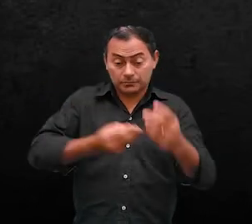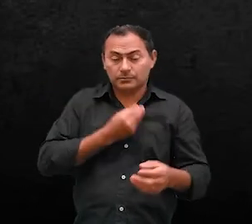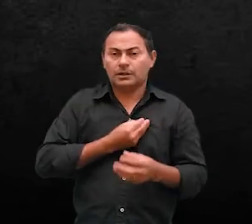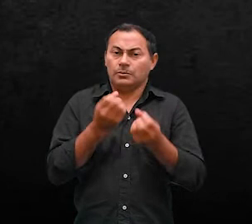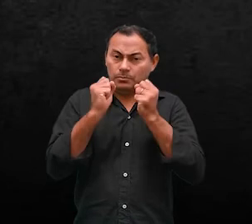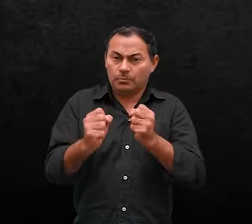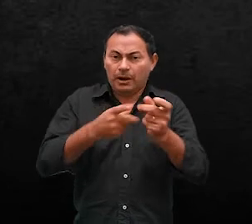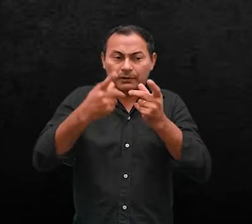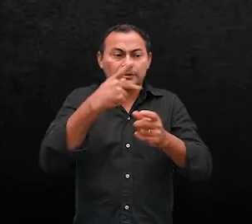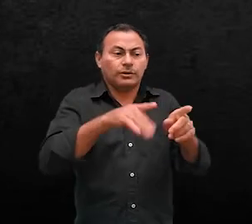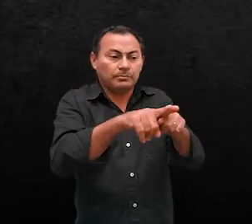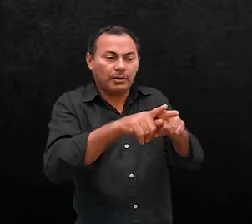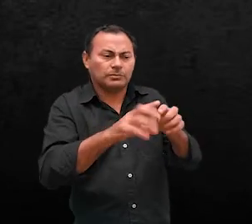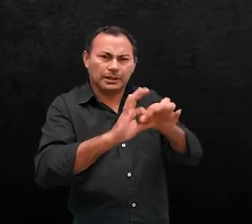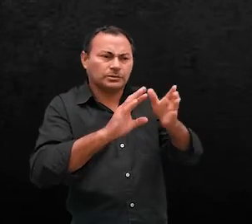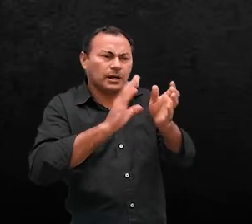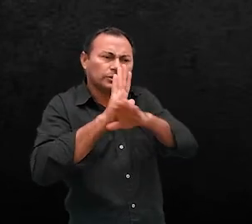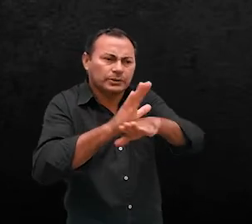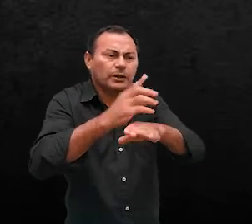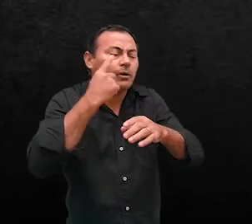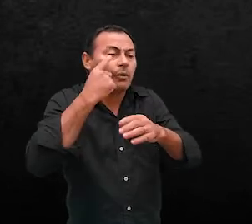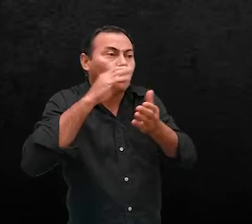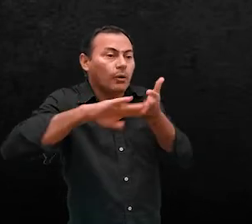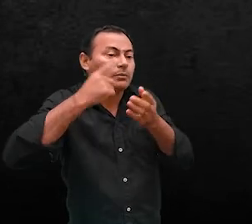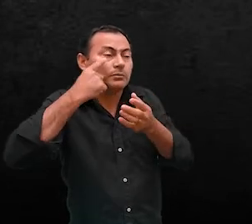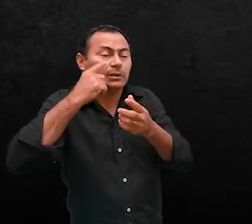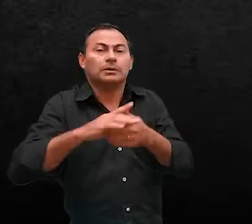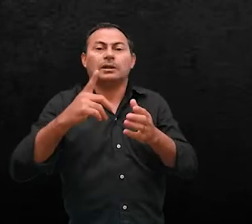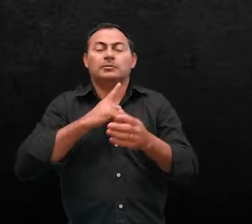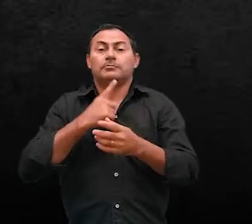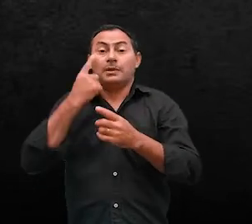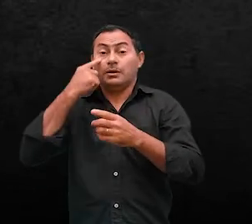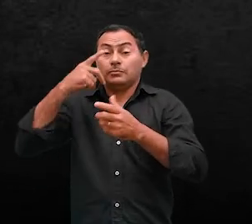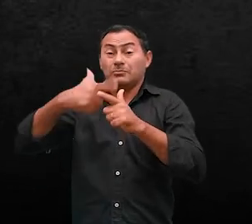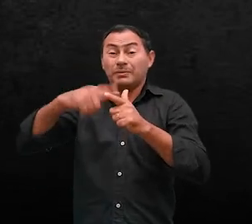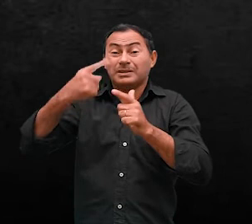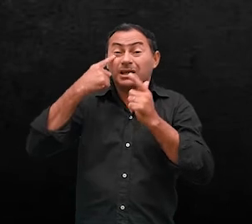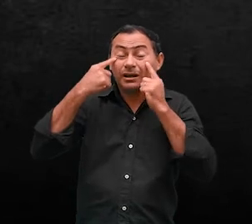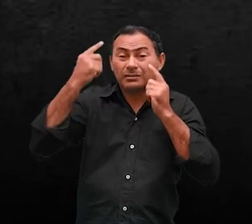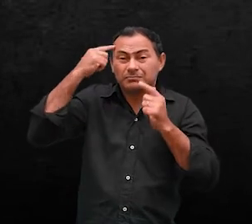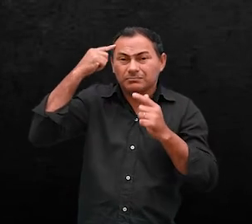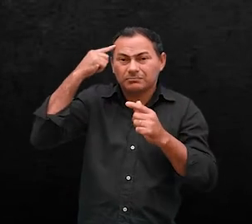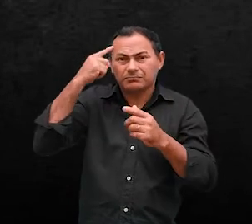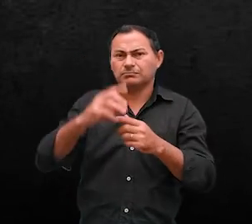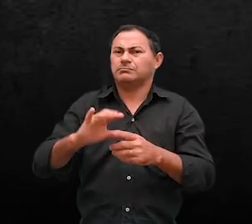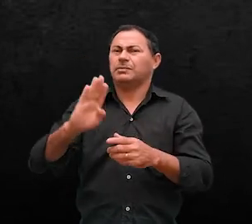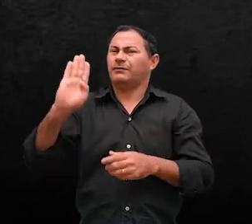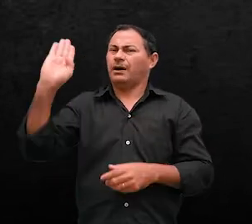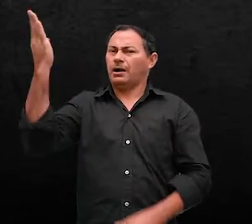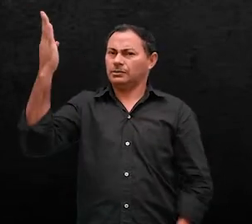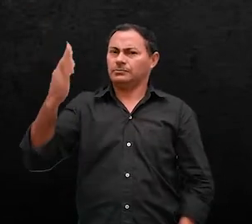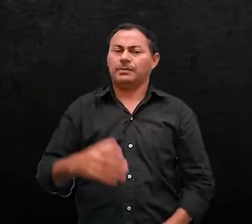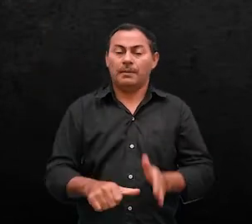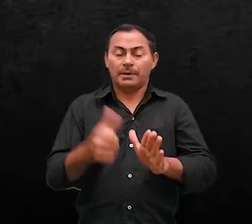como você pode dizer ao seu irmão deixa-me tirar o cisco do teu olho quando a uma viga no seu hipócrita